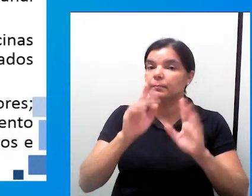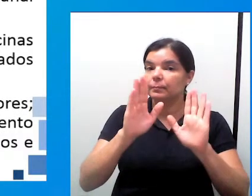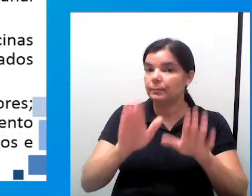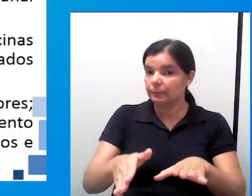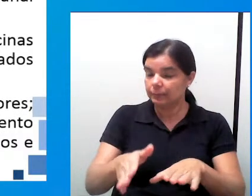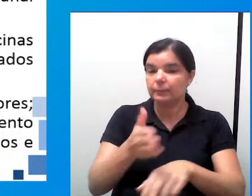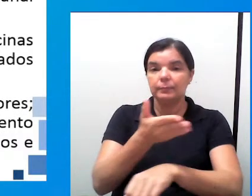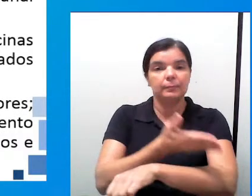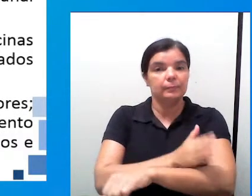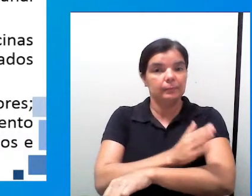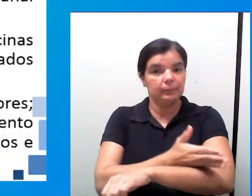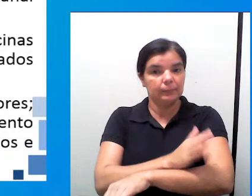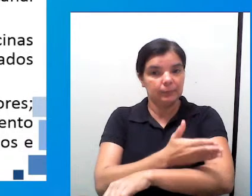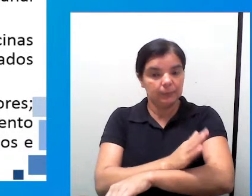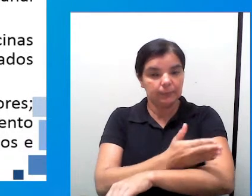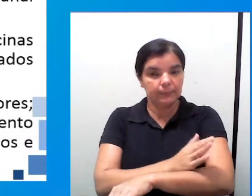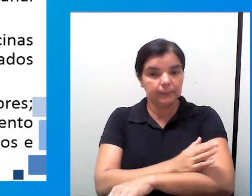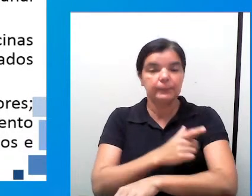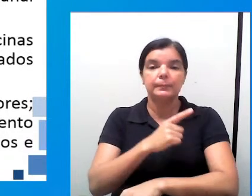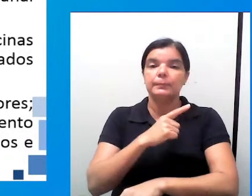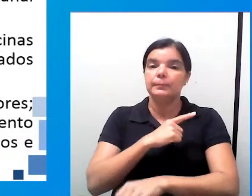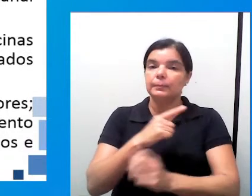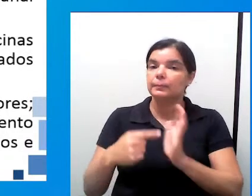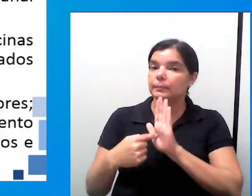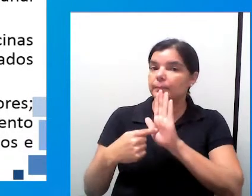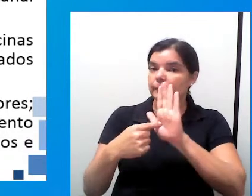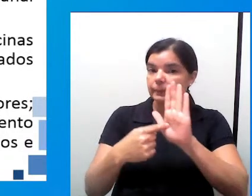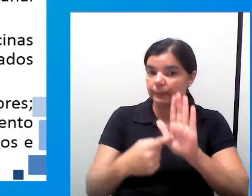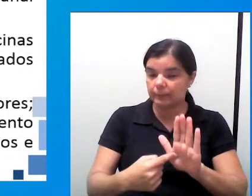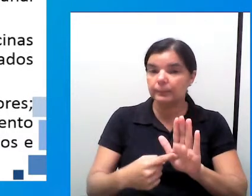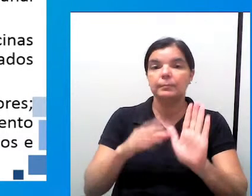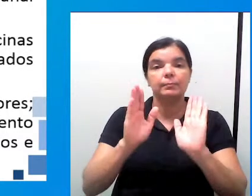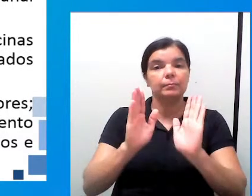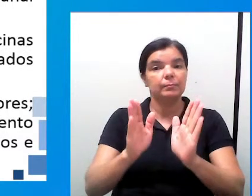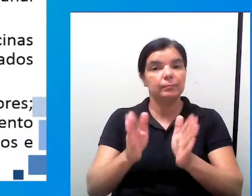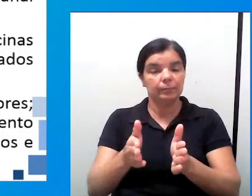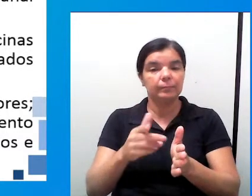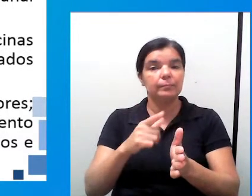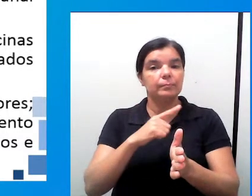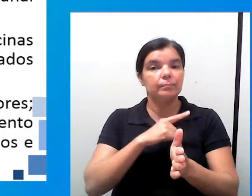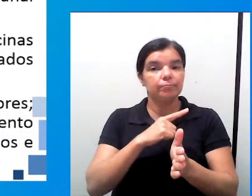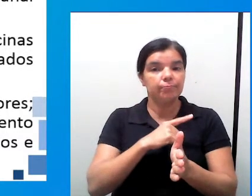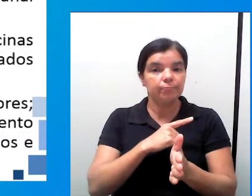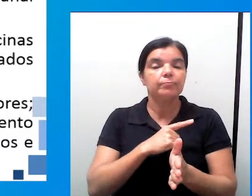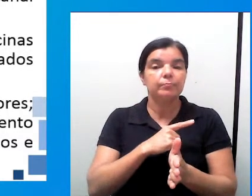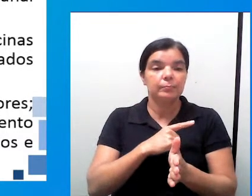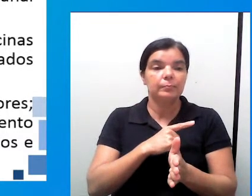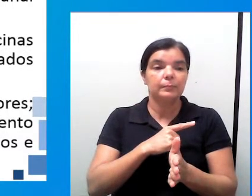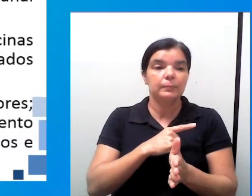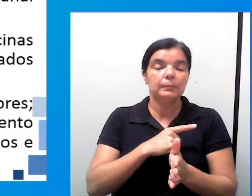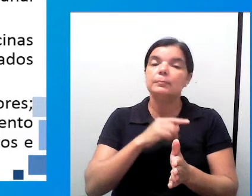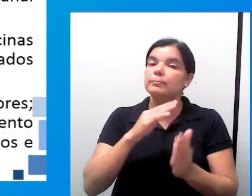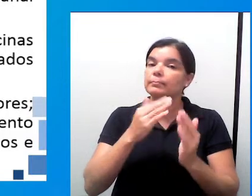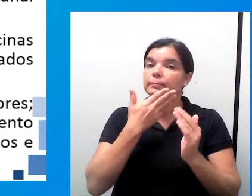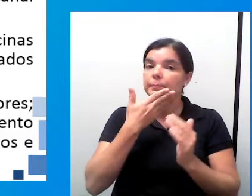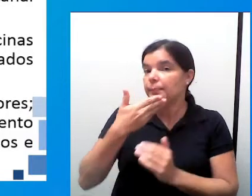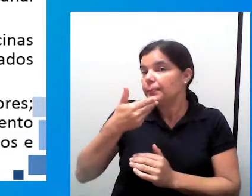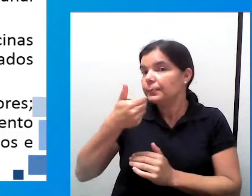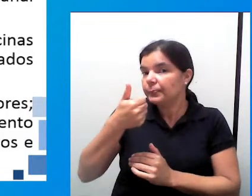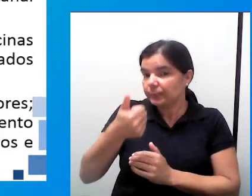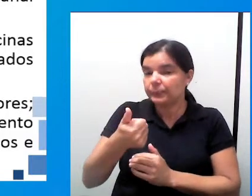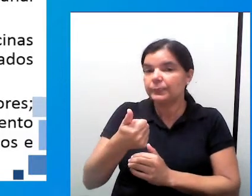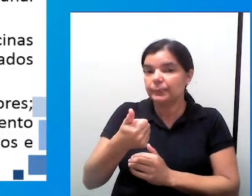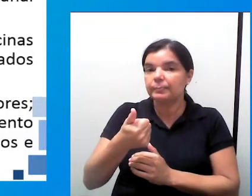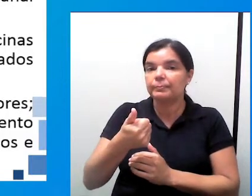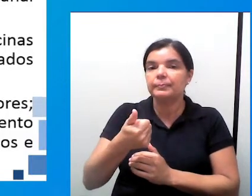extensão durante o evento, eles expõem aquela atividade, a gente está, digamos, potencializando ainda mais, né, a